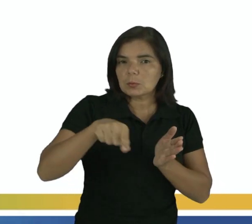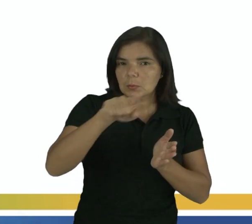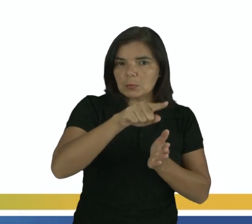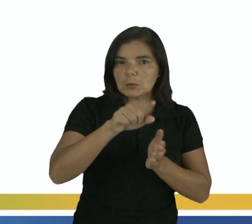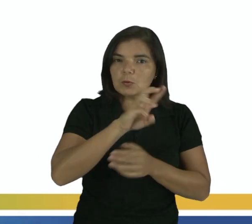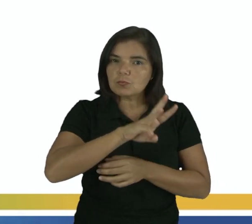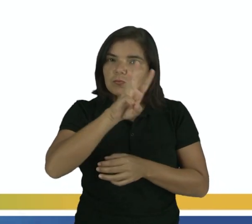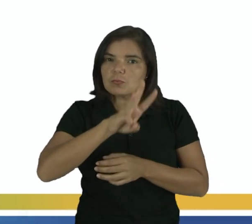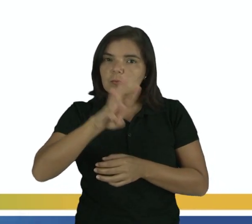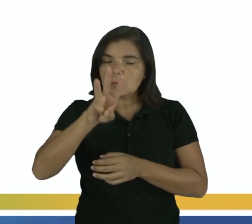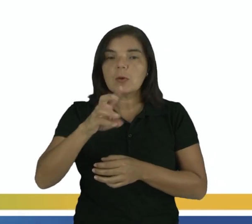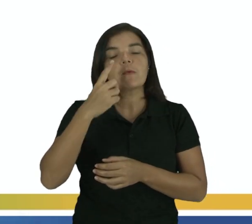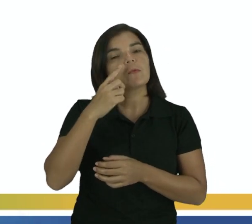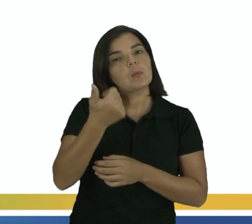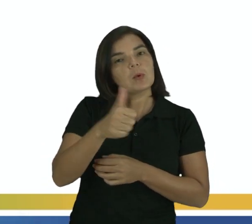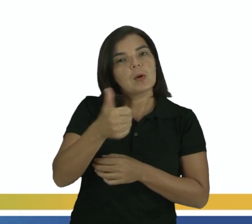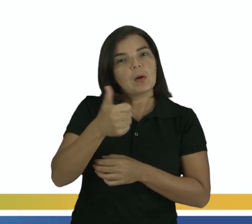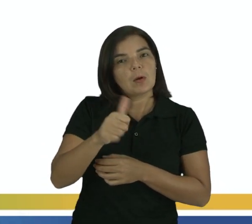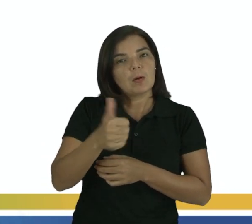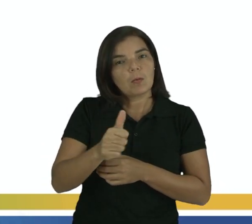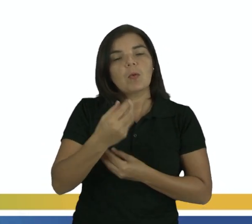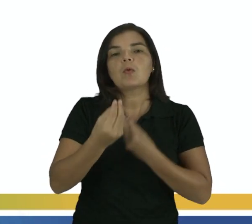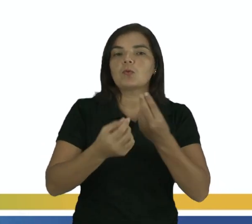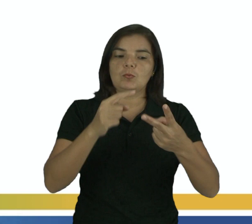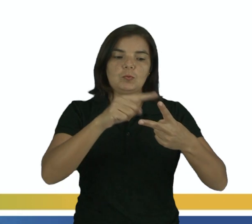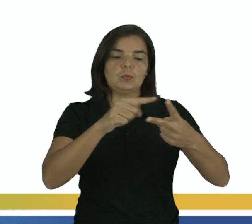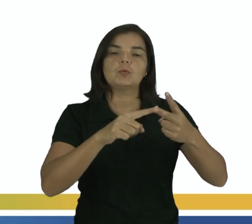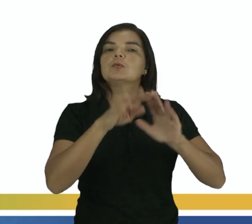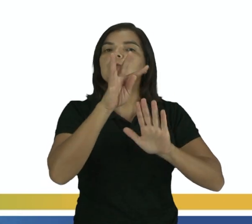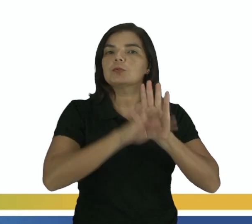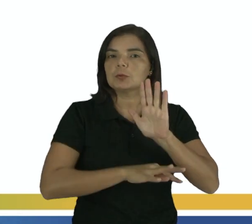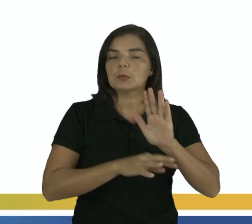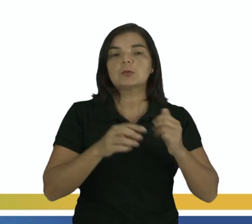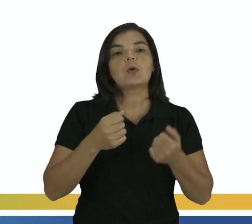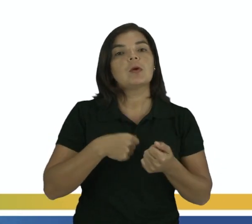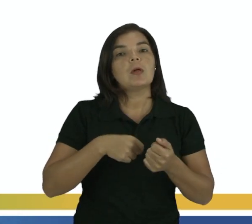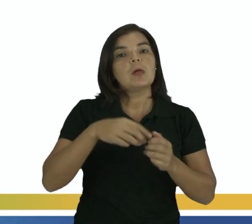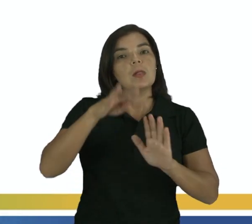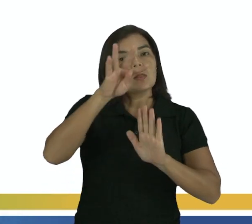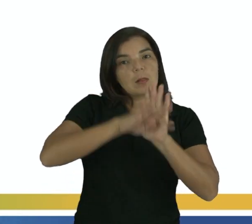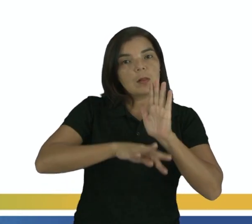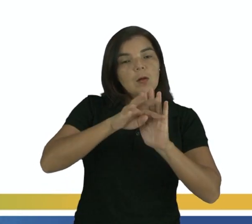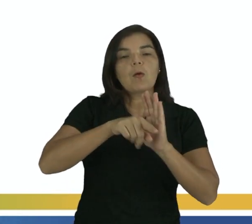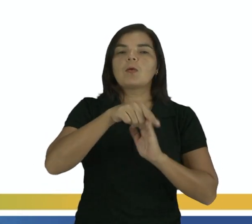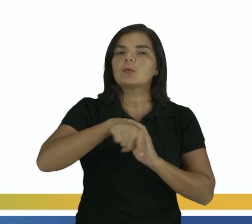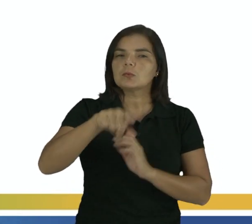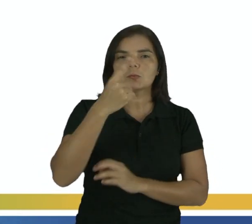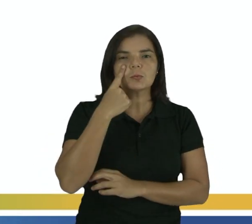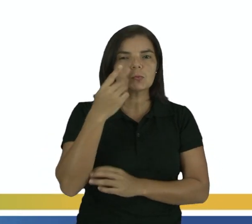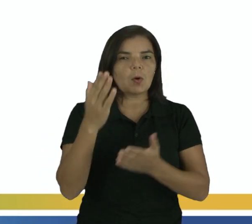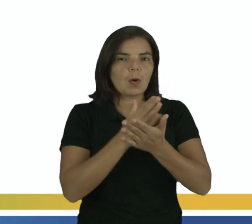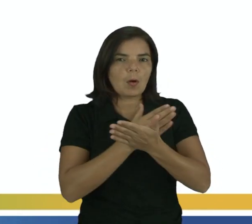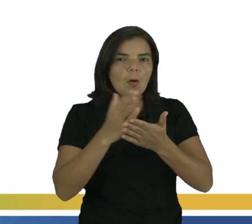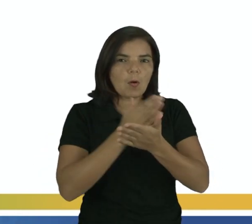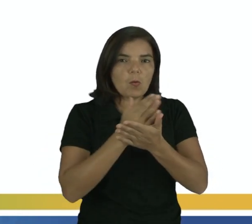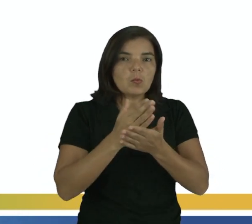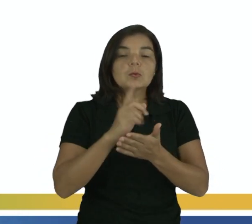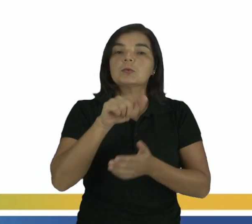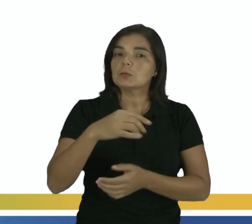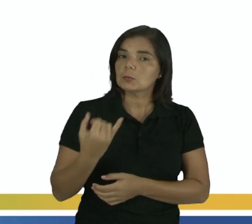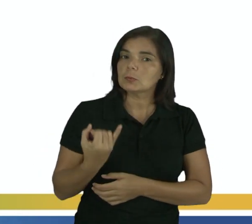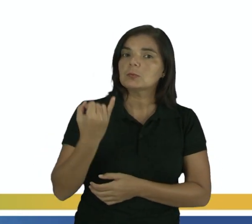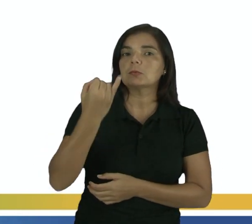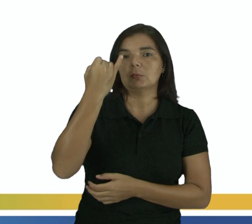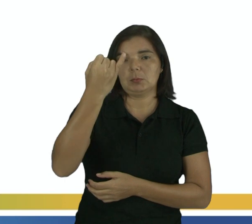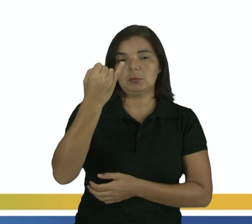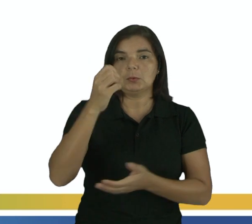no site, nós vamos analisar a condição de 2 textos. Nesses textos, vocês vão poder analisar alguns elementos que são